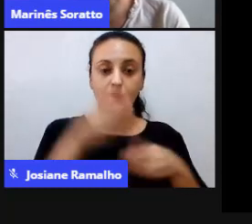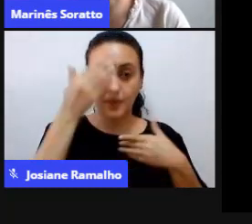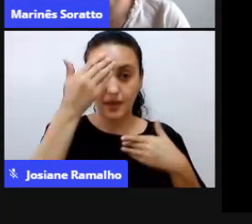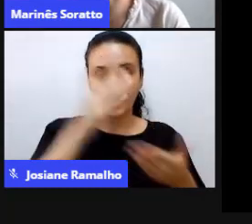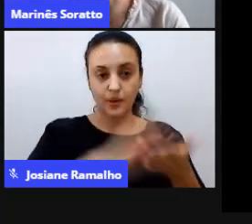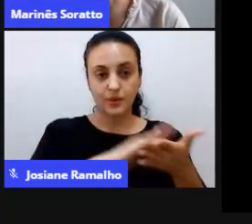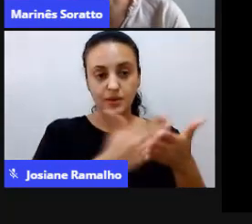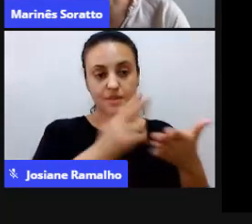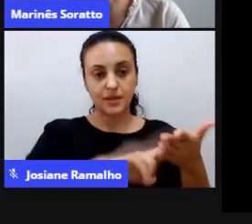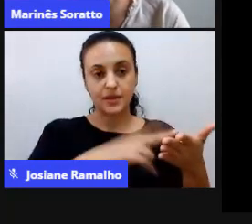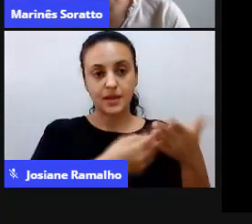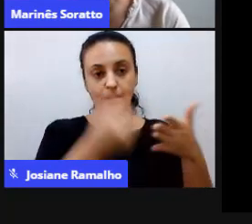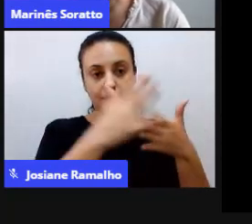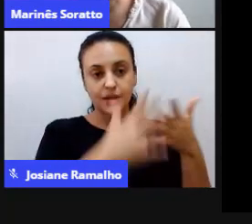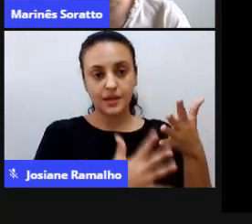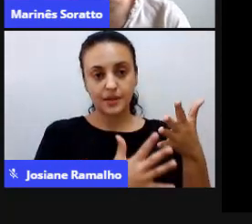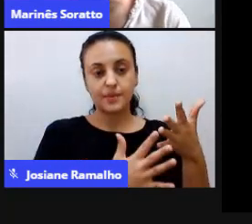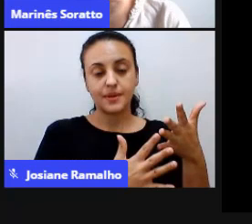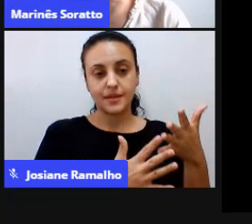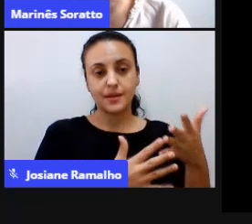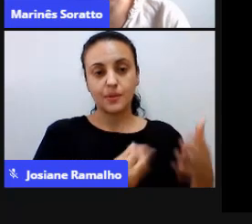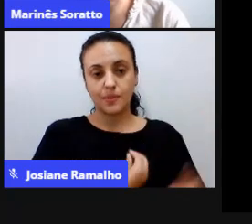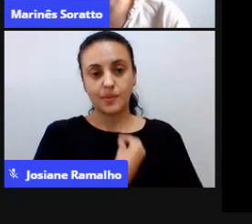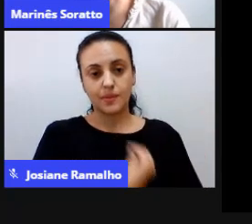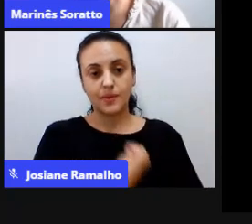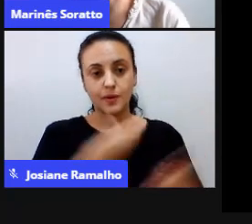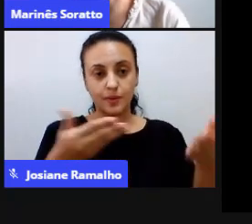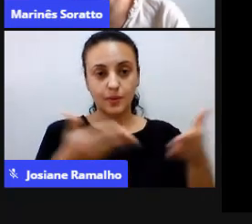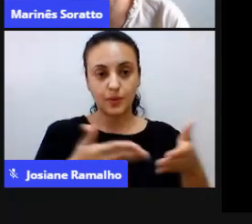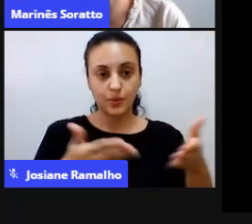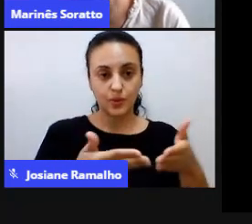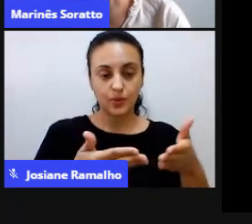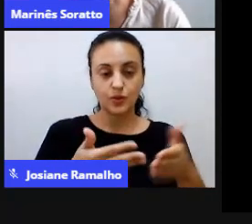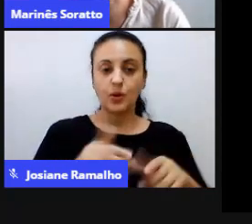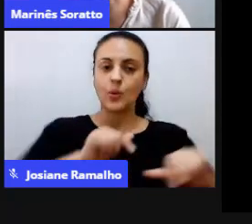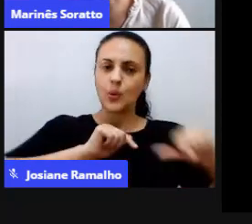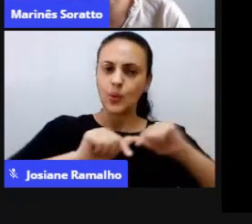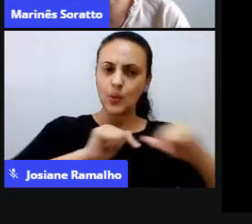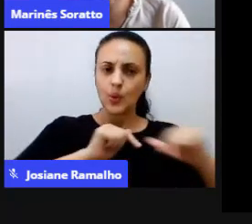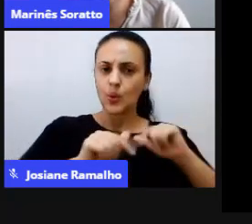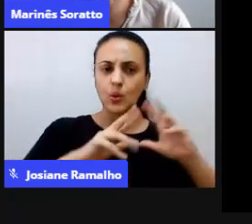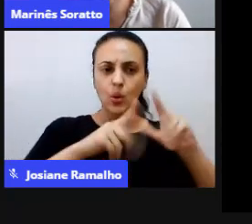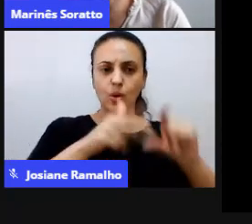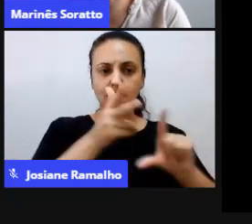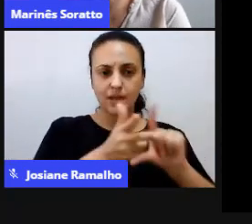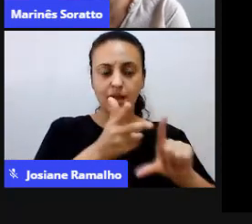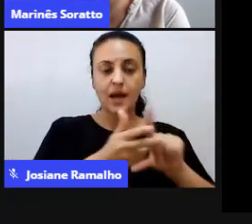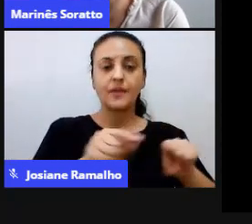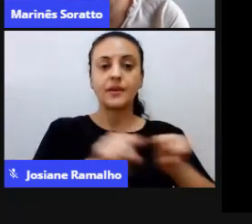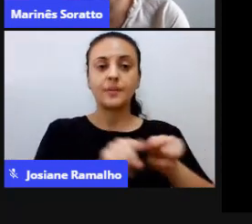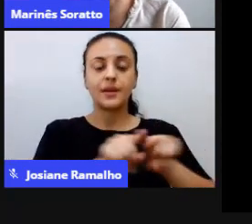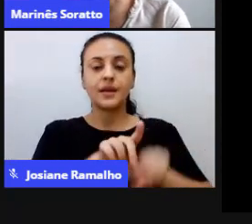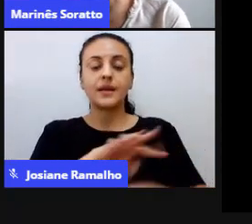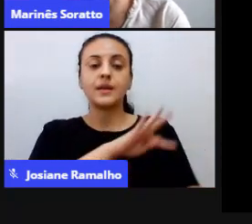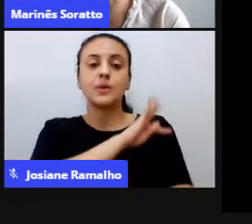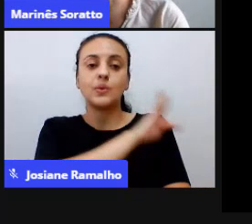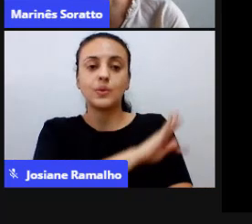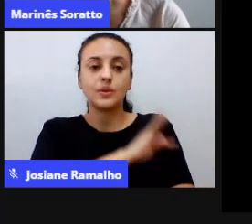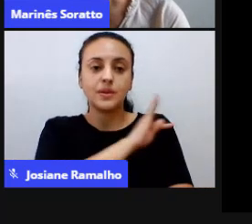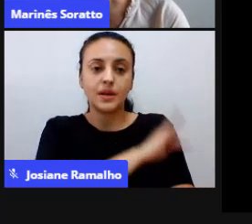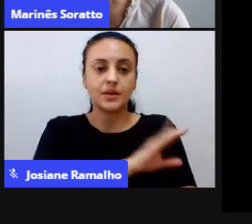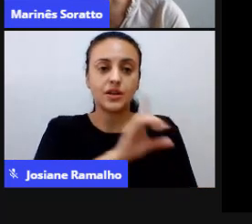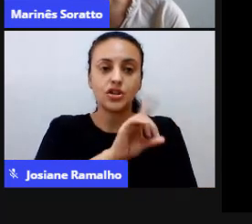né, que estão aqui, fazendo um trabalho intenso nas nossas lives, os técnicos da DITEC, que têm nos ajudado